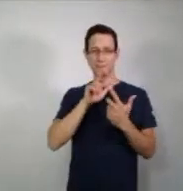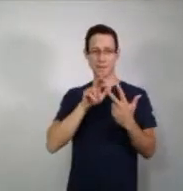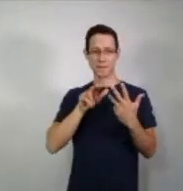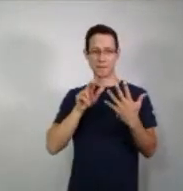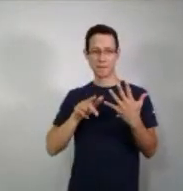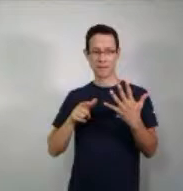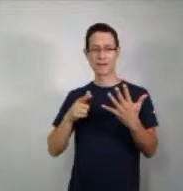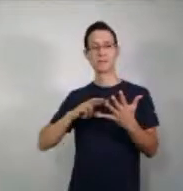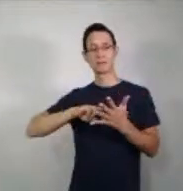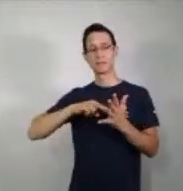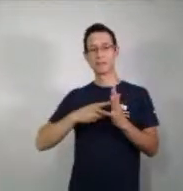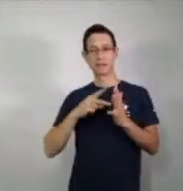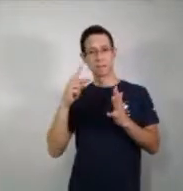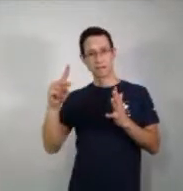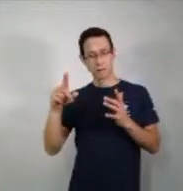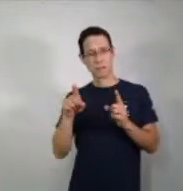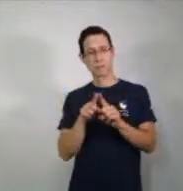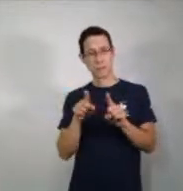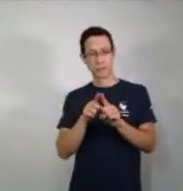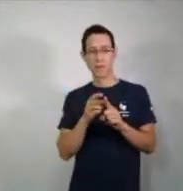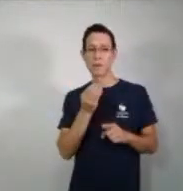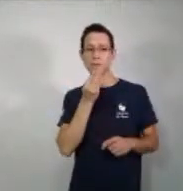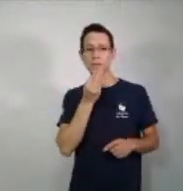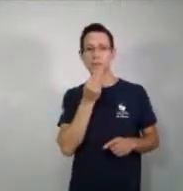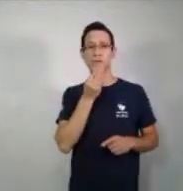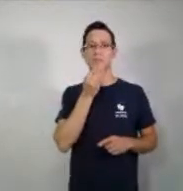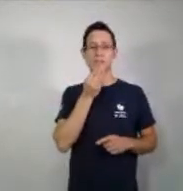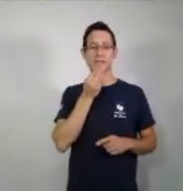ele também uma oportunidade